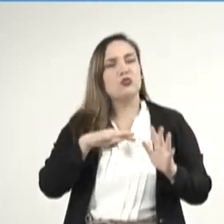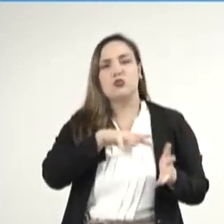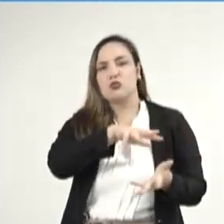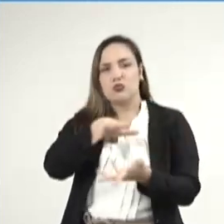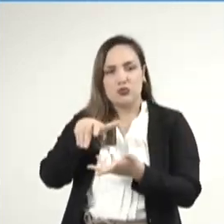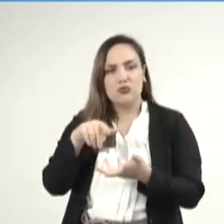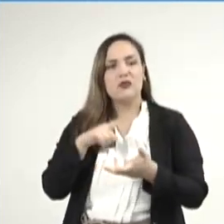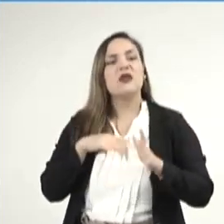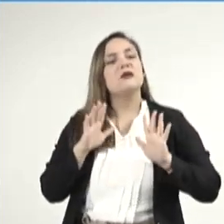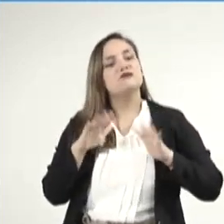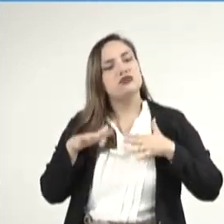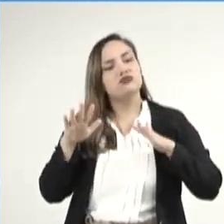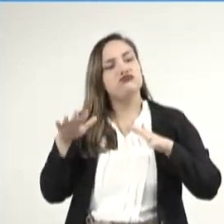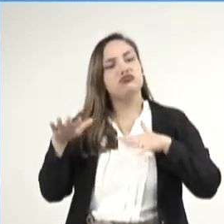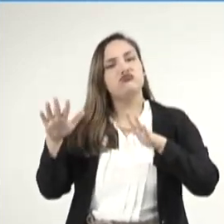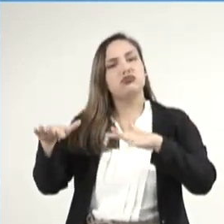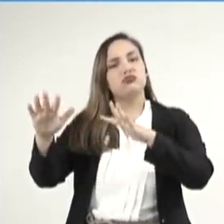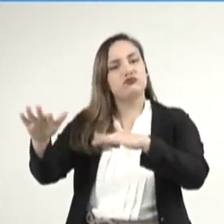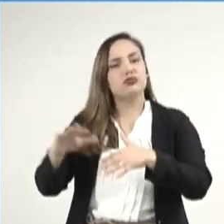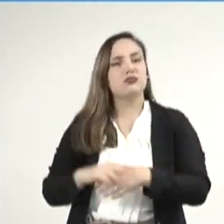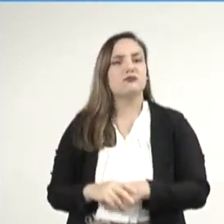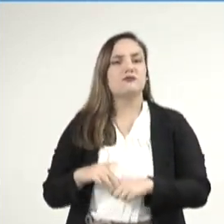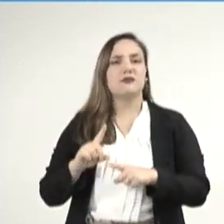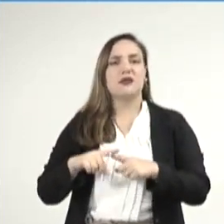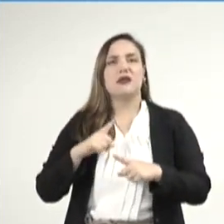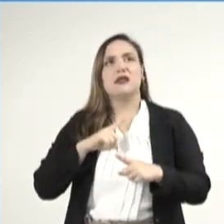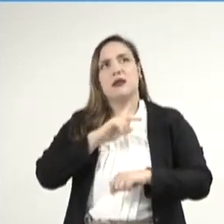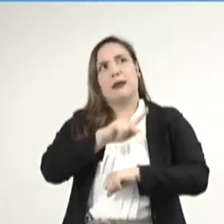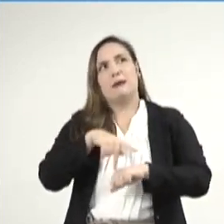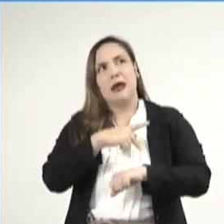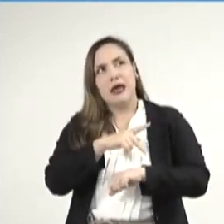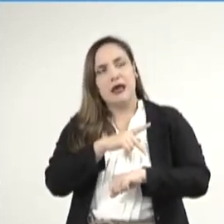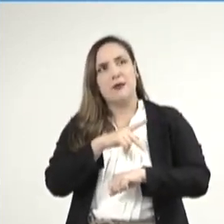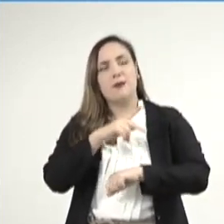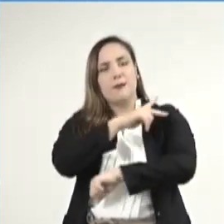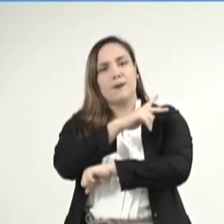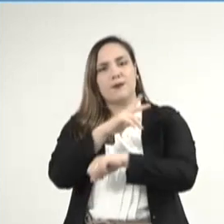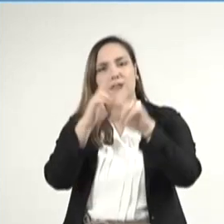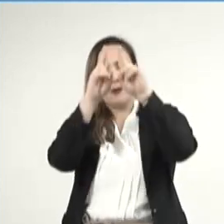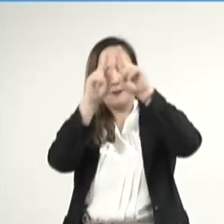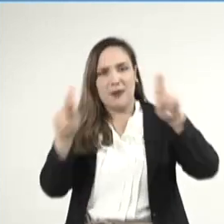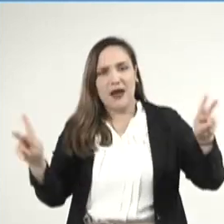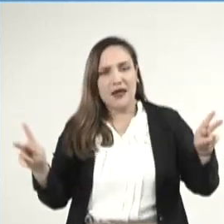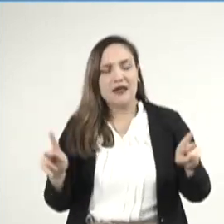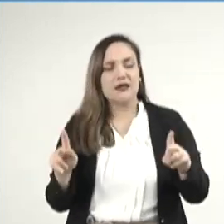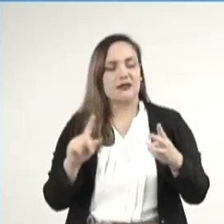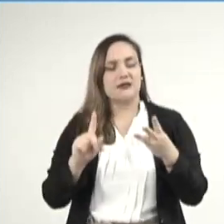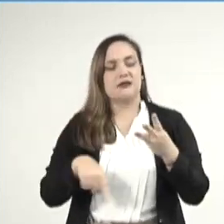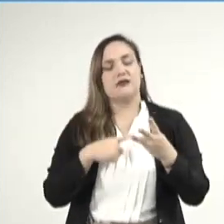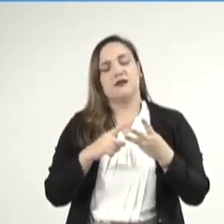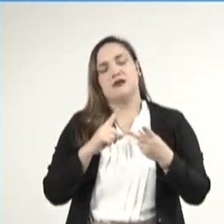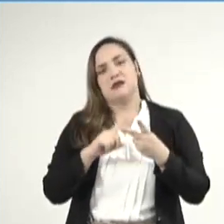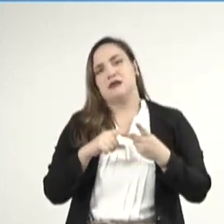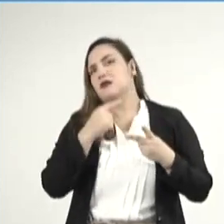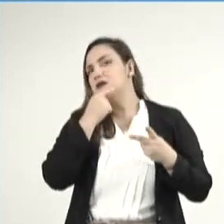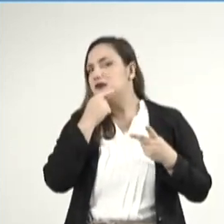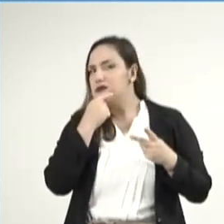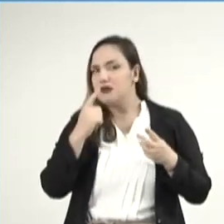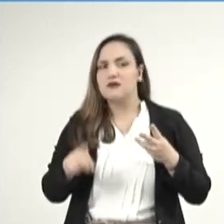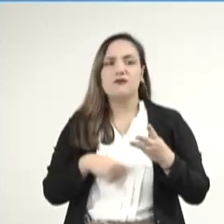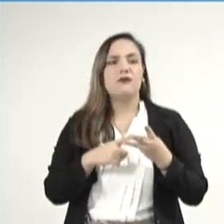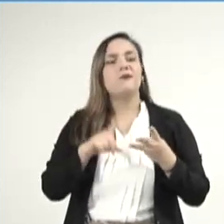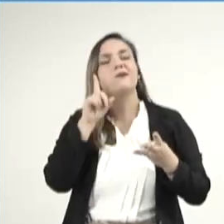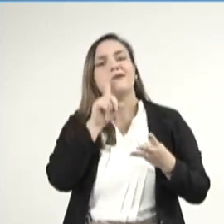vimos manifestações em Paris, na Inglaterra, nos Estados